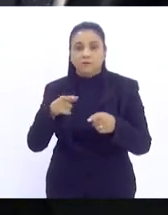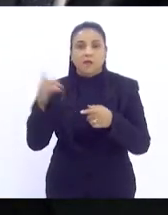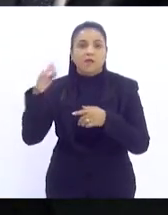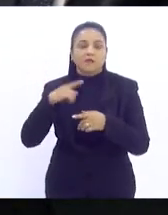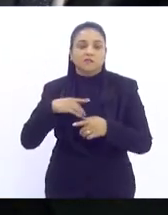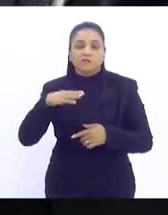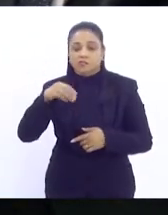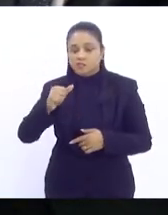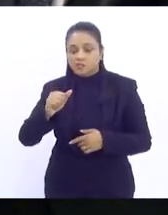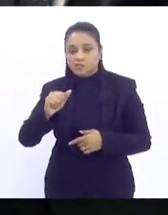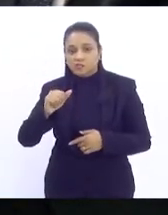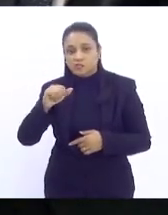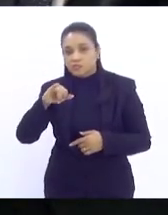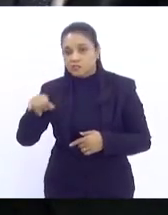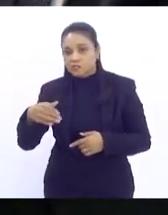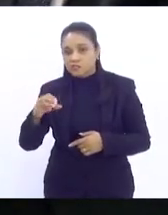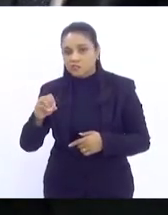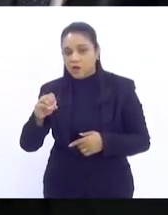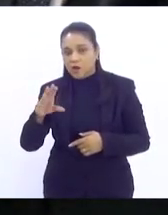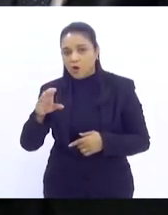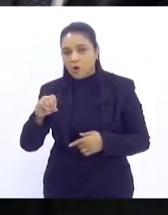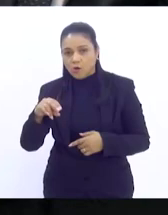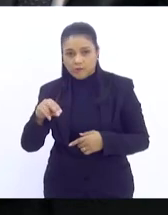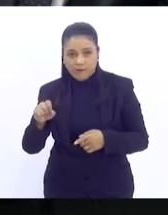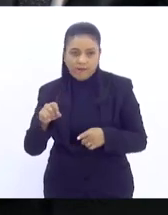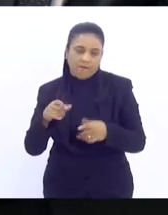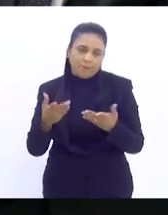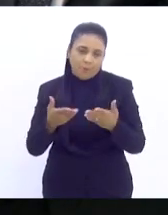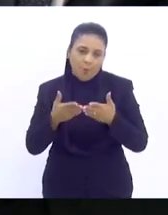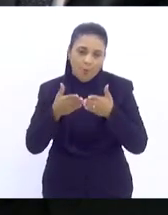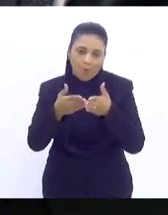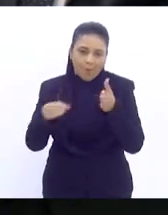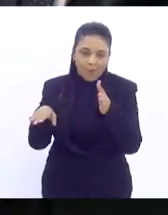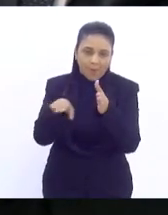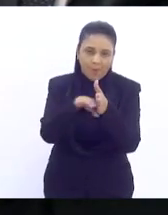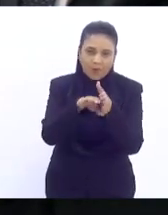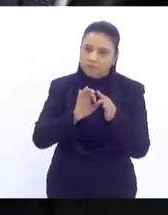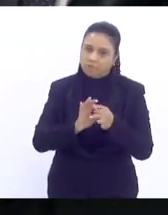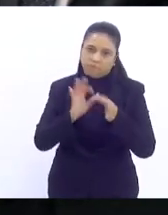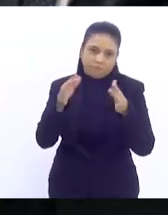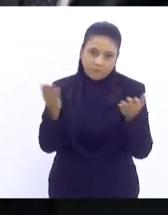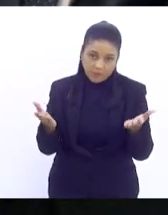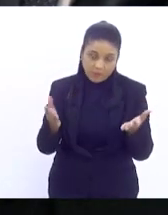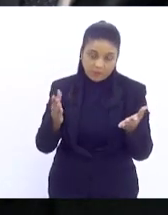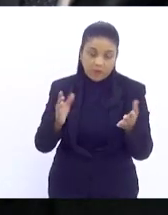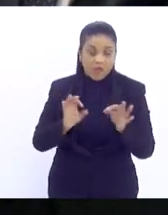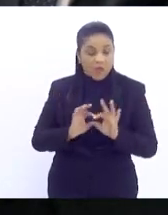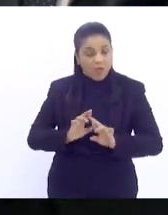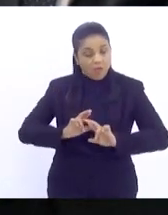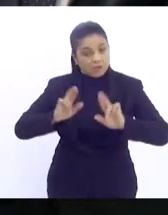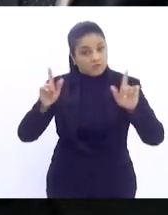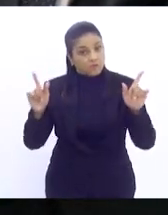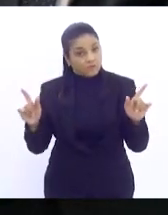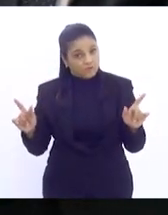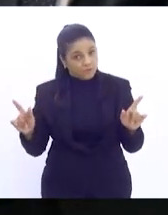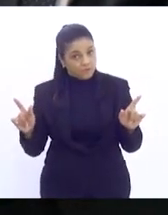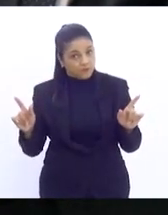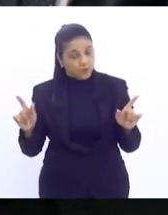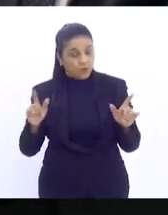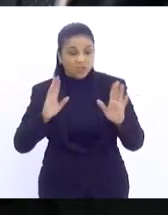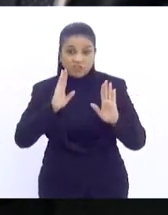Maricá ainda não tá licenciado outra coisa é a gente impedir ao que já está acontecendo